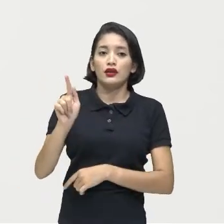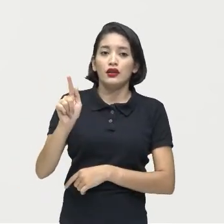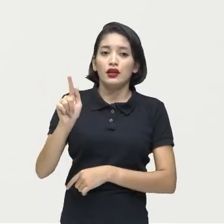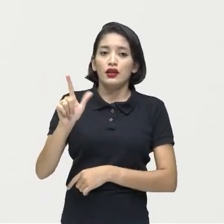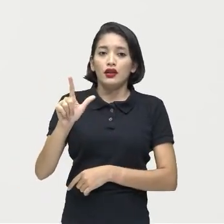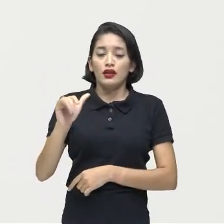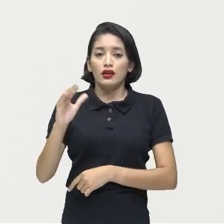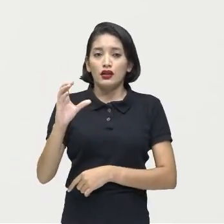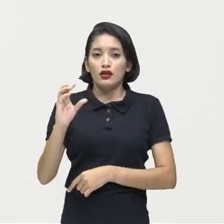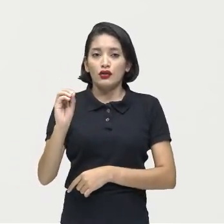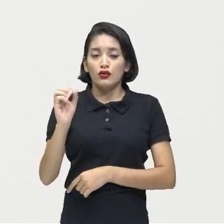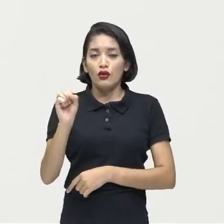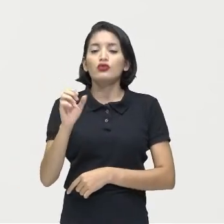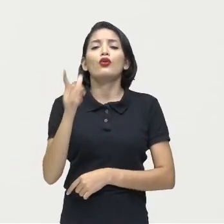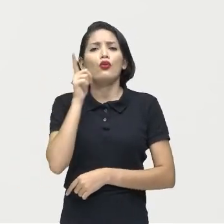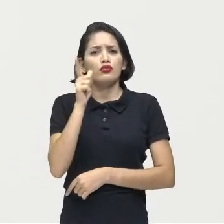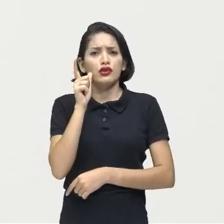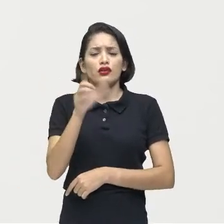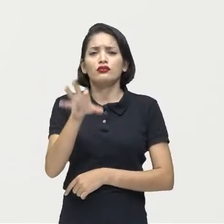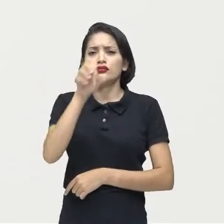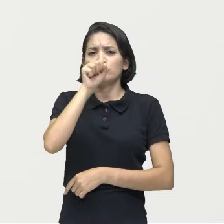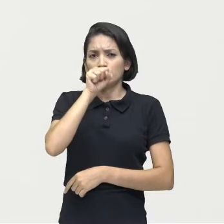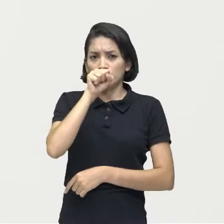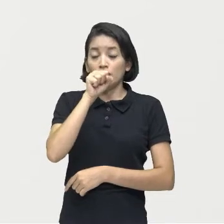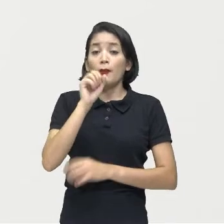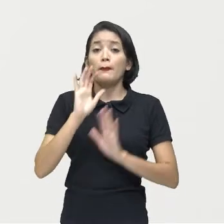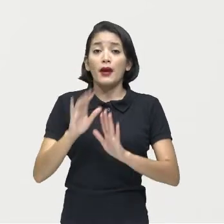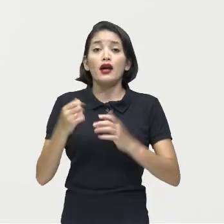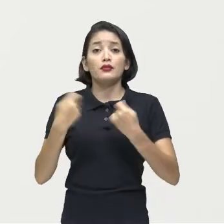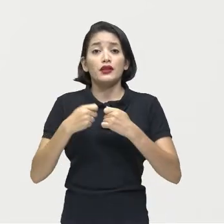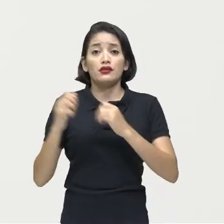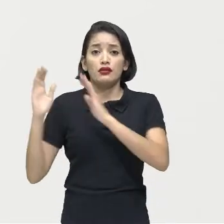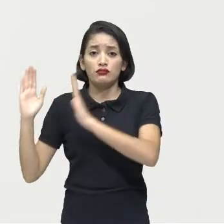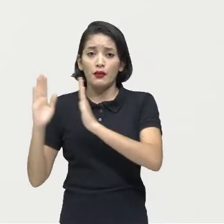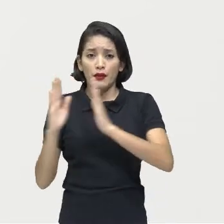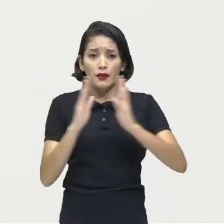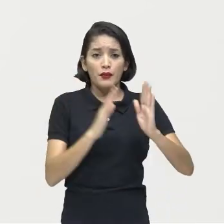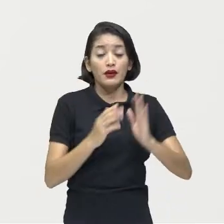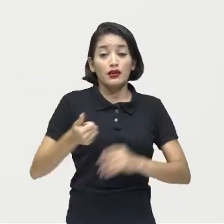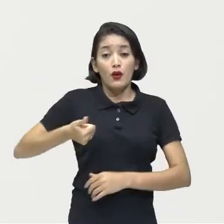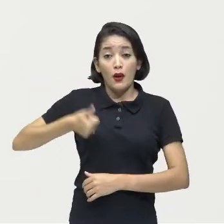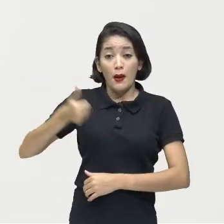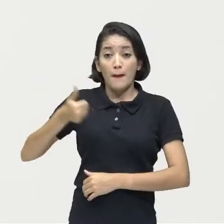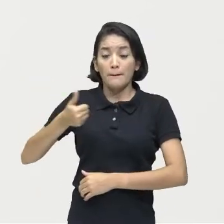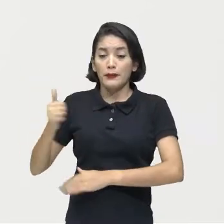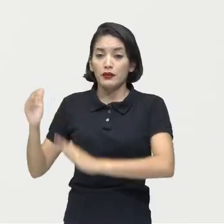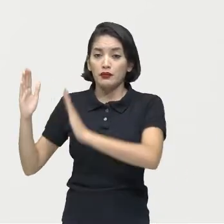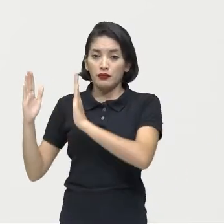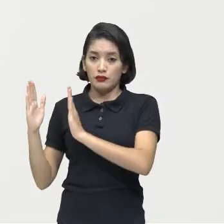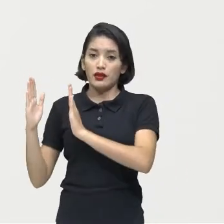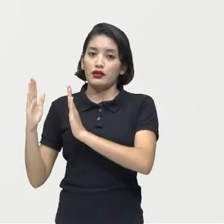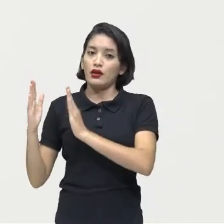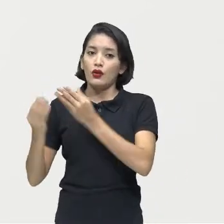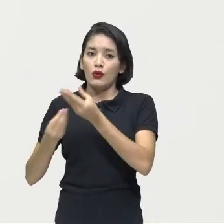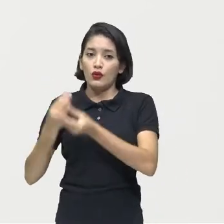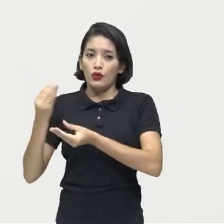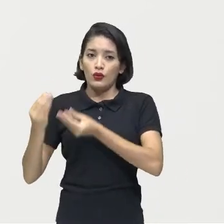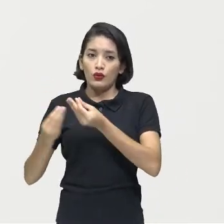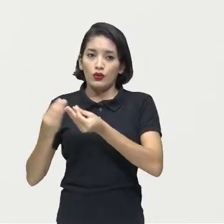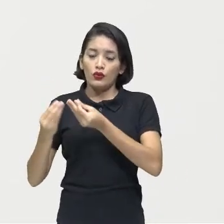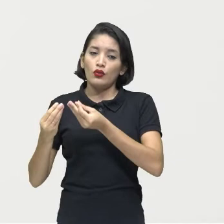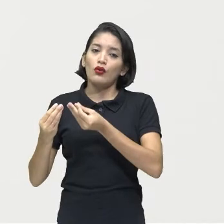respiração celular. Só que a respiração acontece em algumas etapas. A primeira etapa, ela acontece no citoplasma das